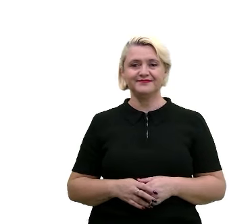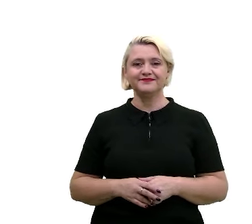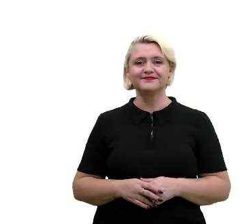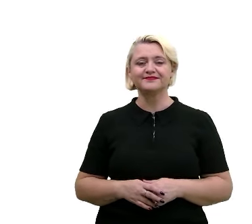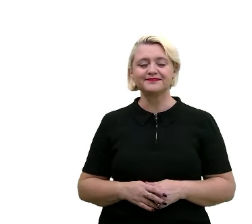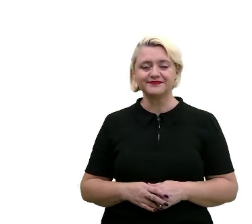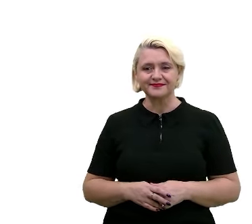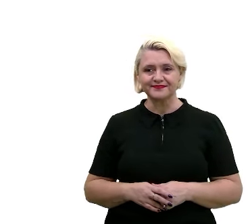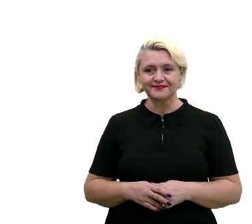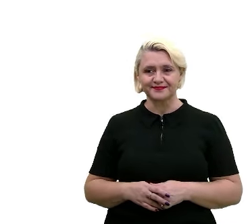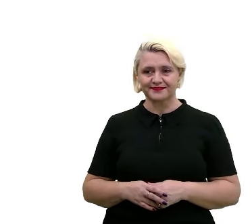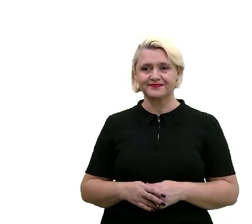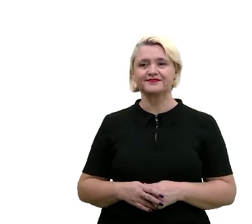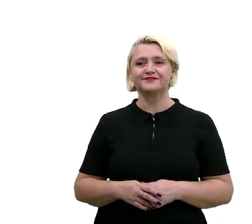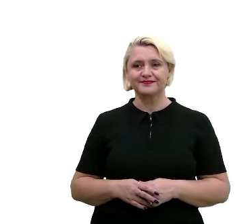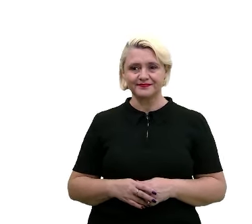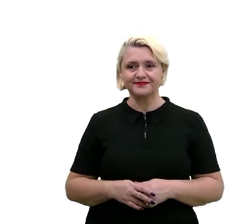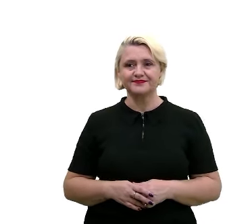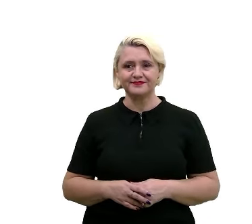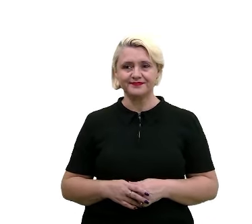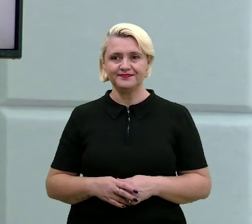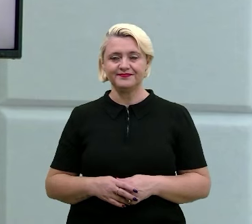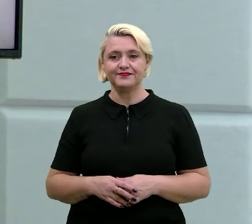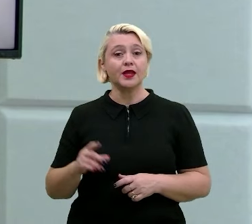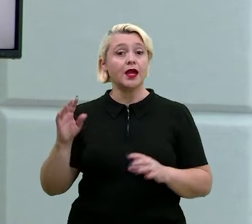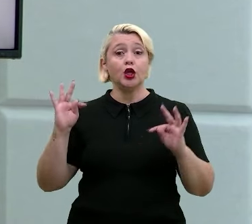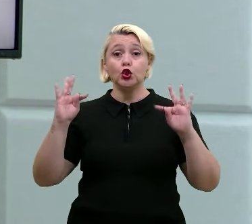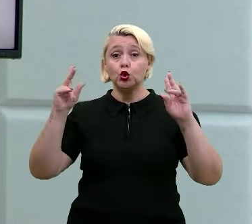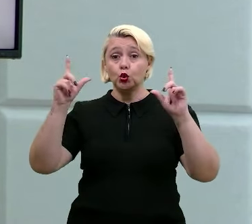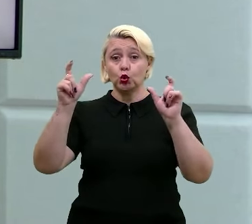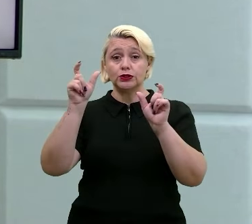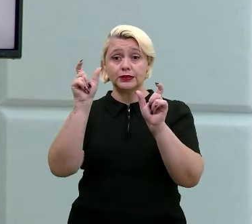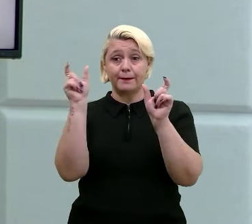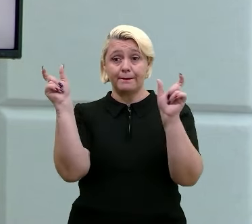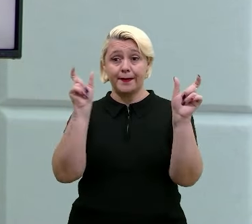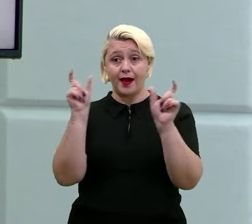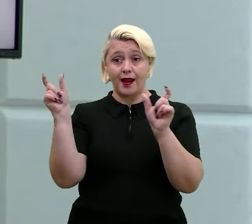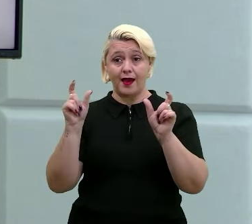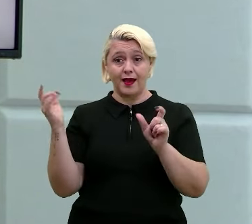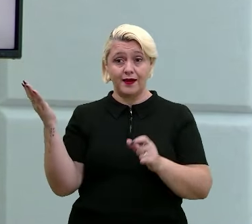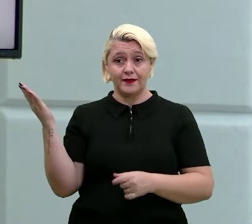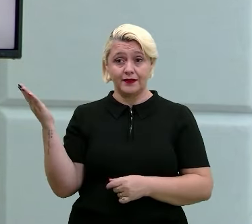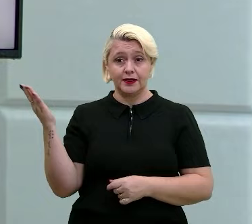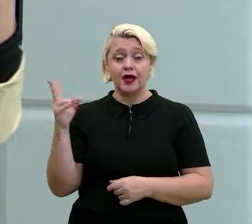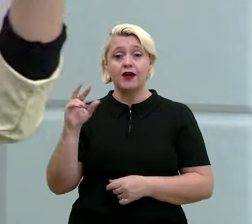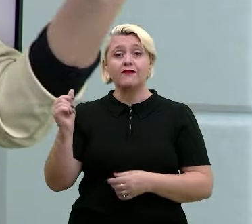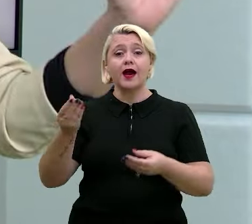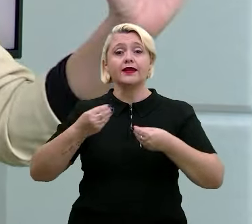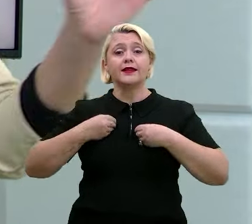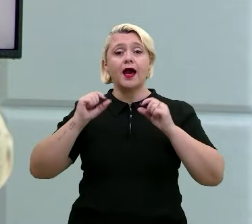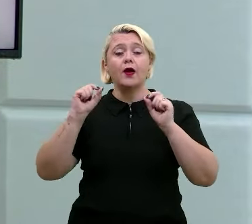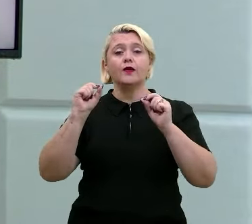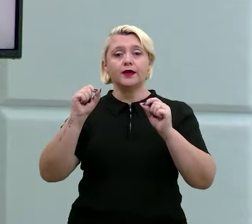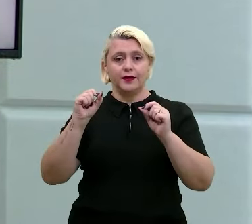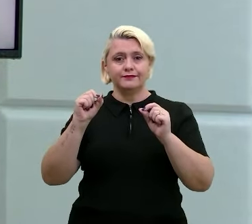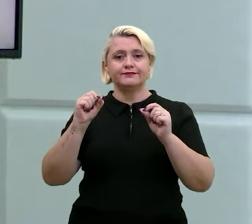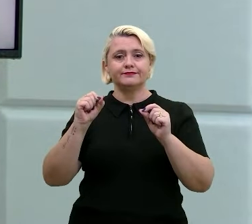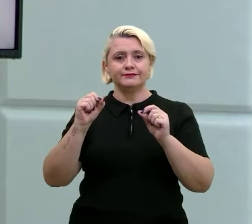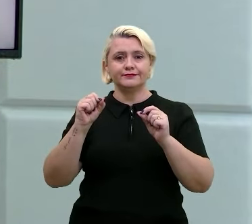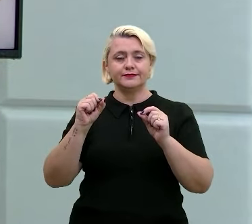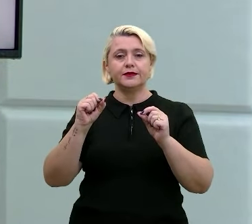com o intuito de. Todos esses elementos, eles vão trazer uma finalidade,